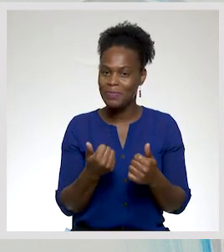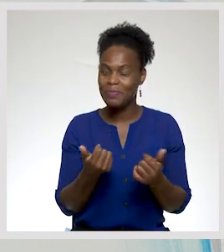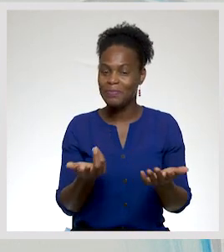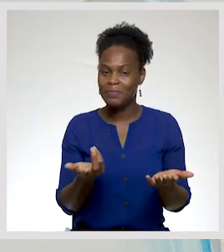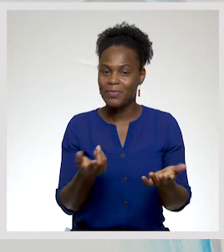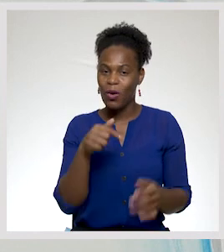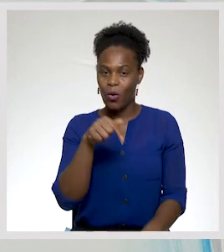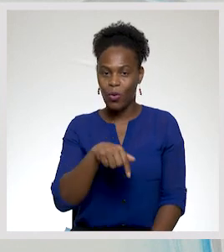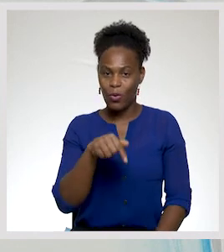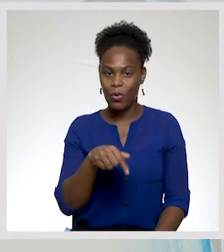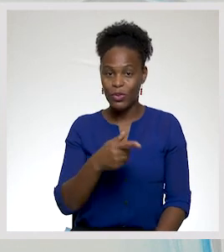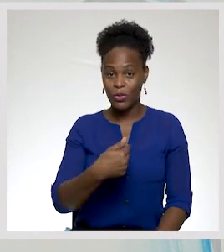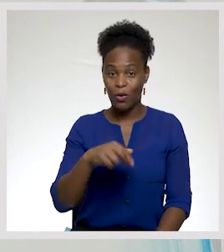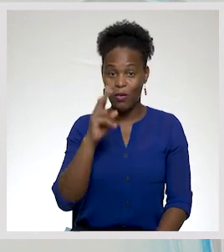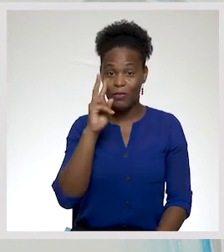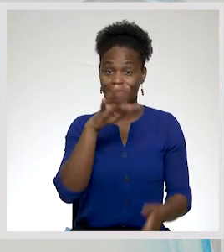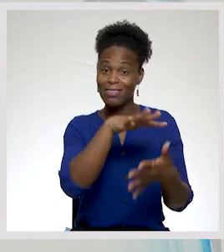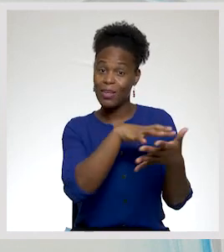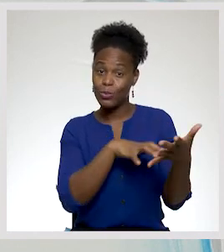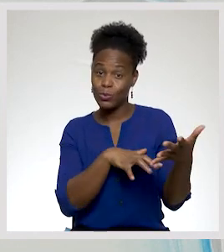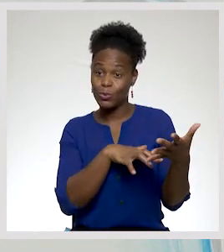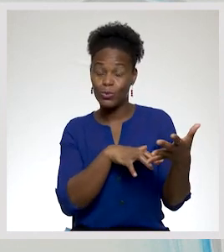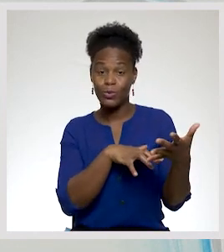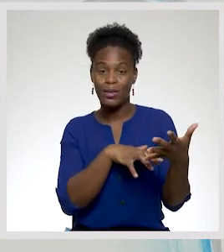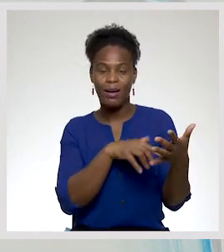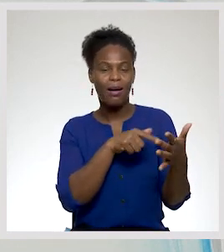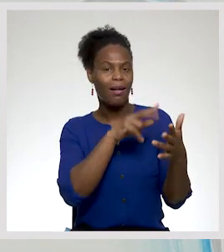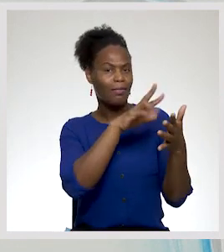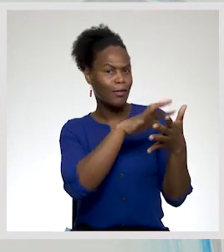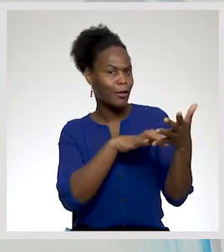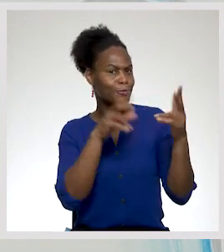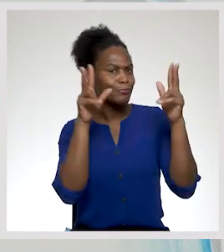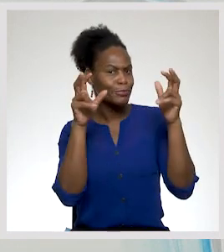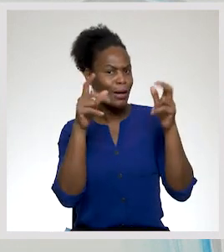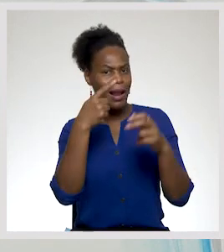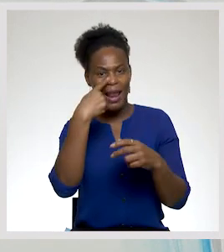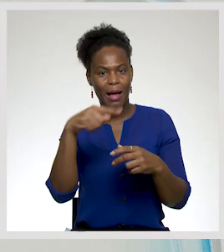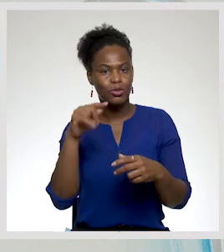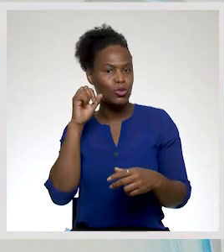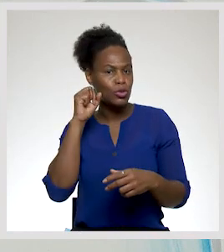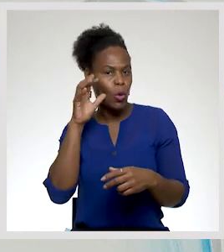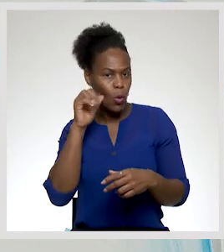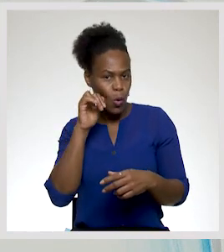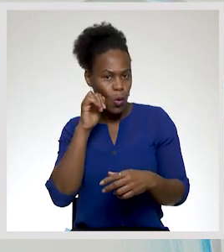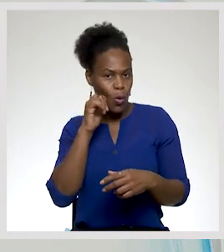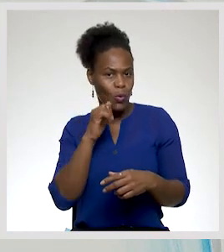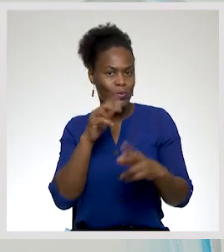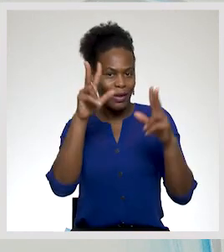Muito bem! Hoje vimos um texto sobre o lápis roxo, que fala de um